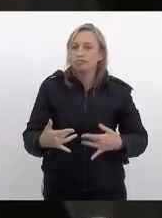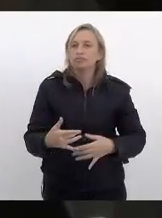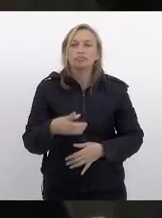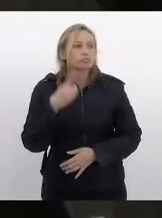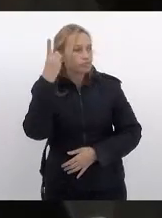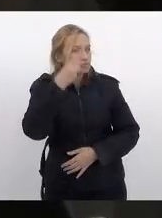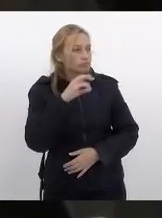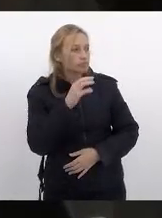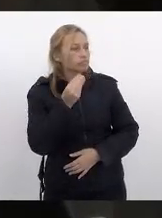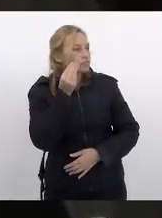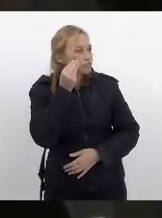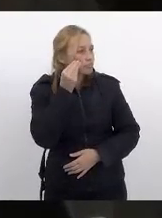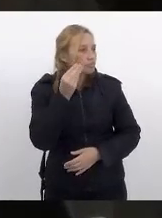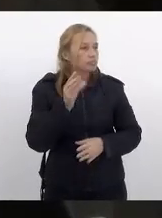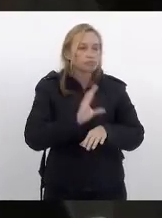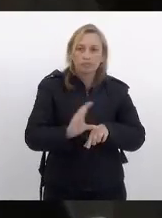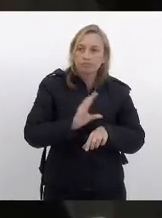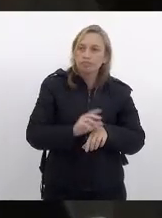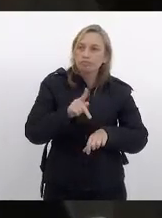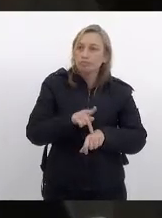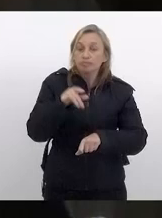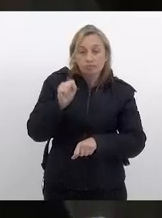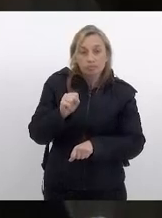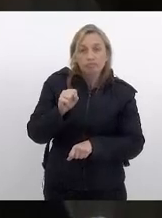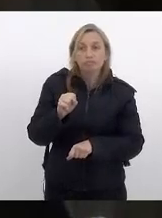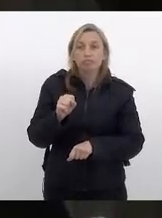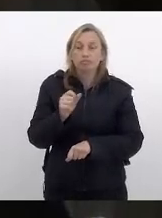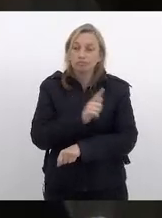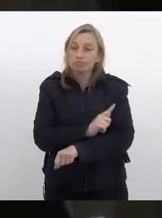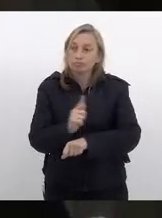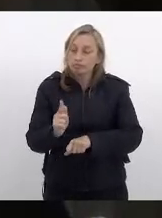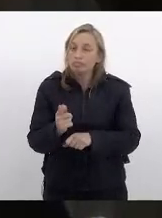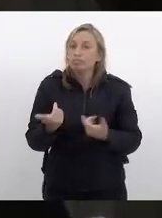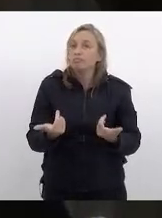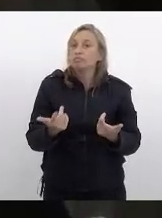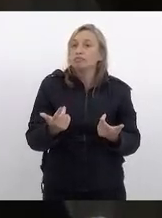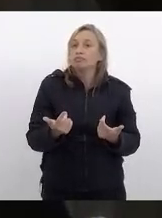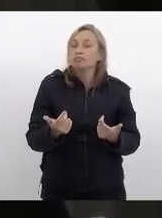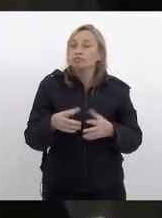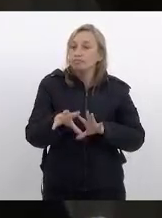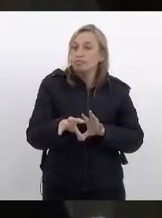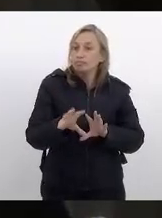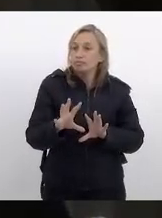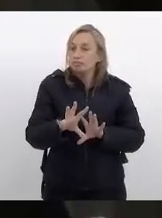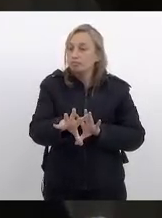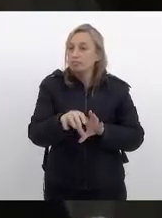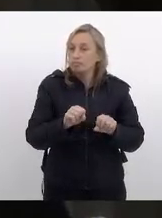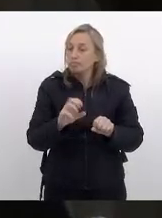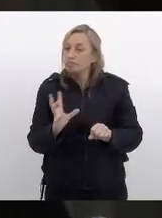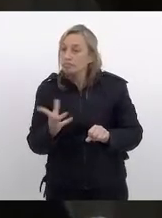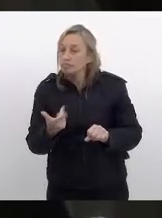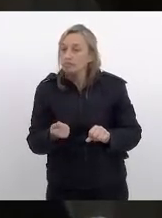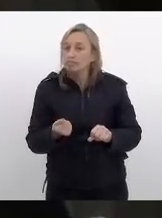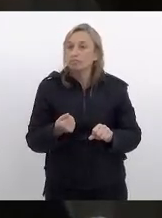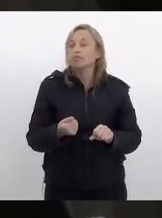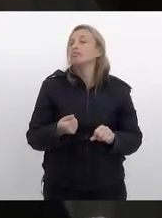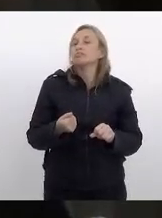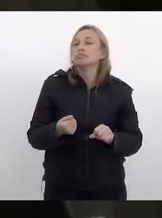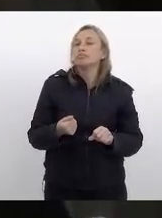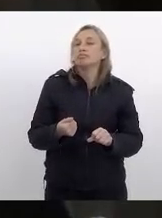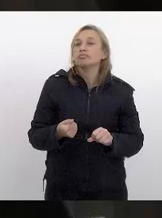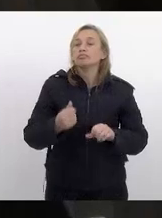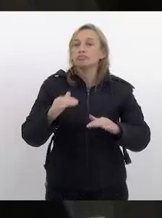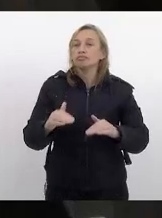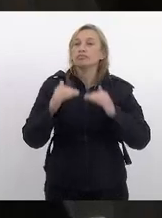Deputado a Mônica Francisco já temos cursos de pós-graduação né especializam e qualifica o profissional de nível superior no campo da economia